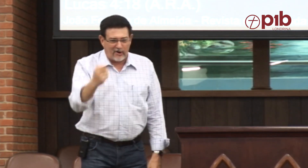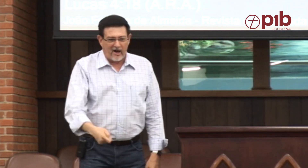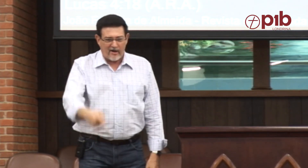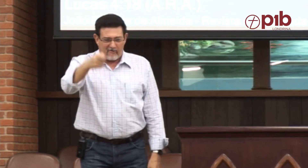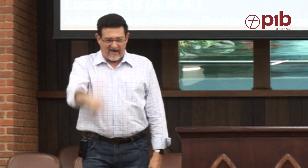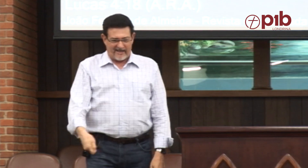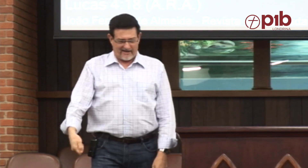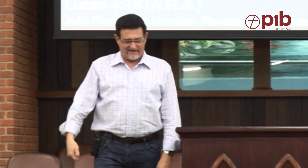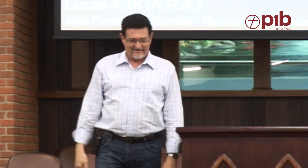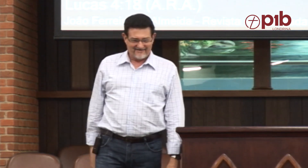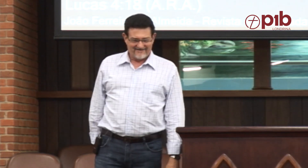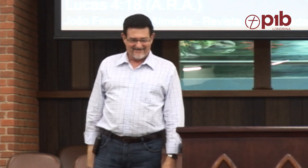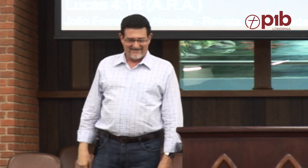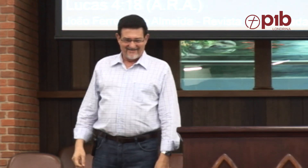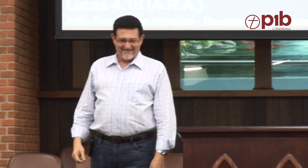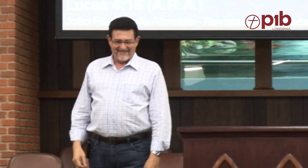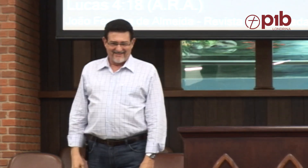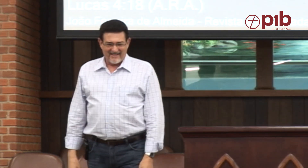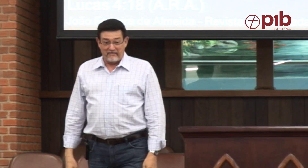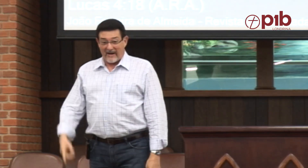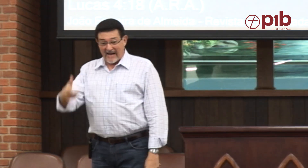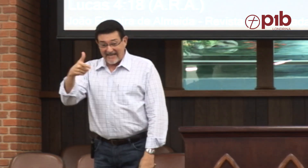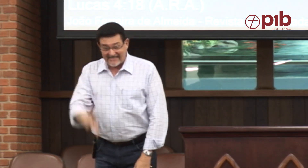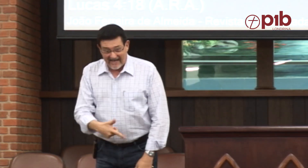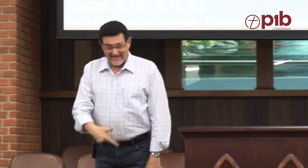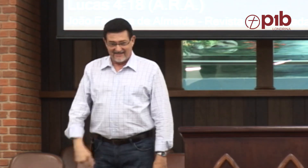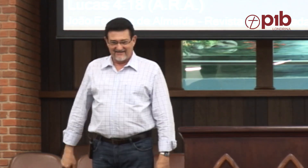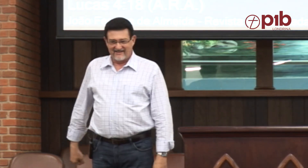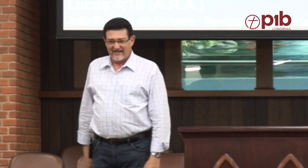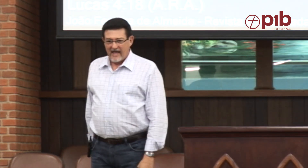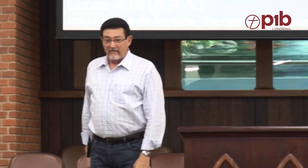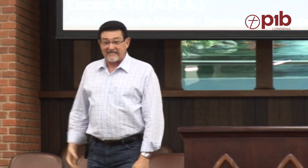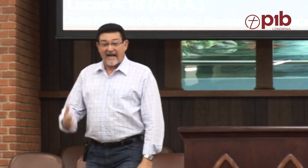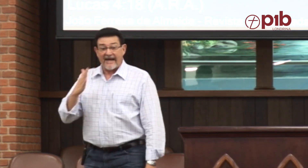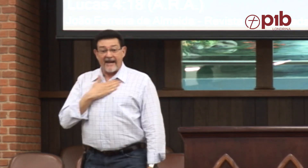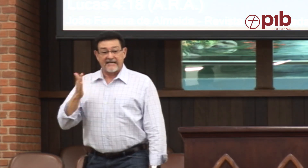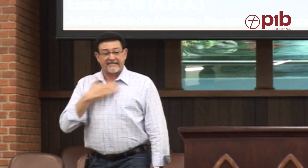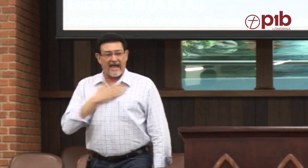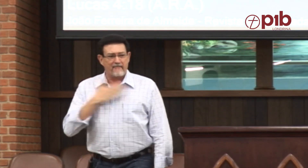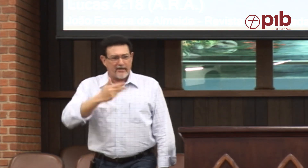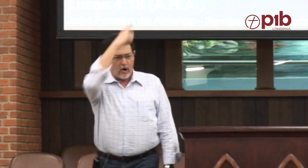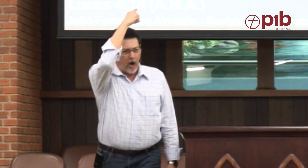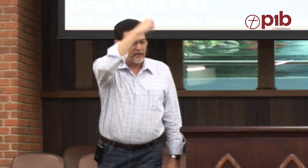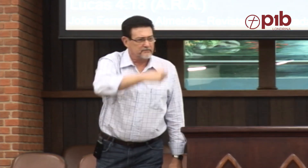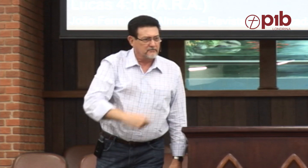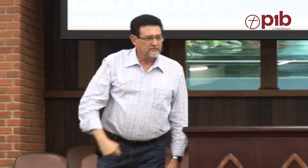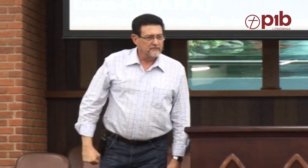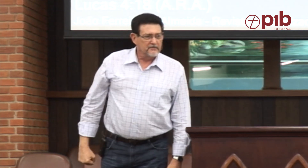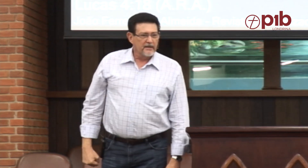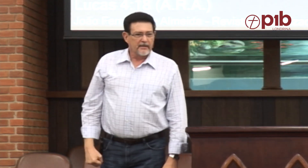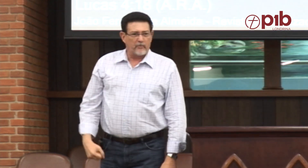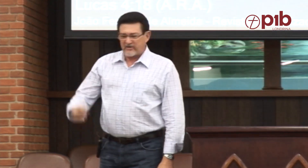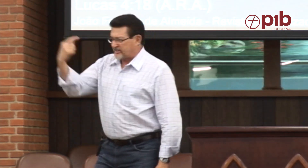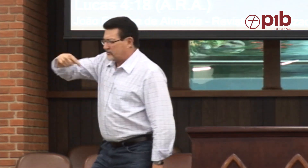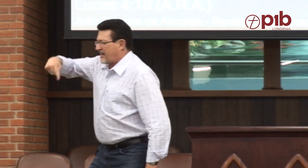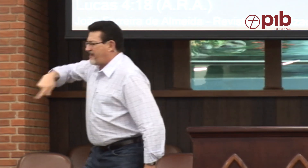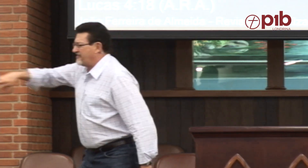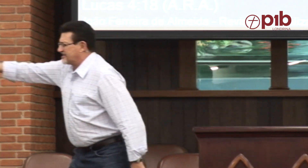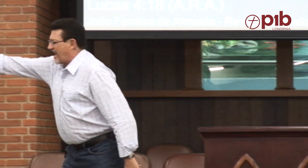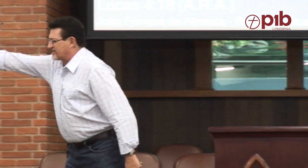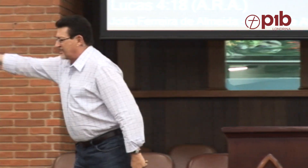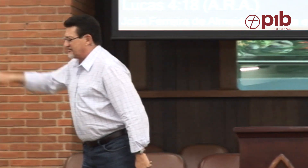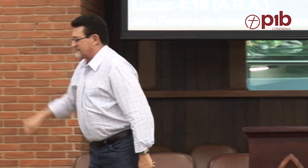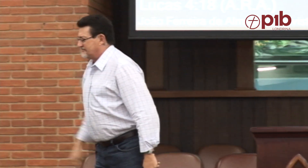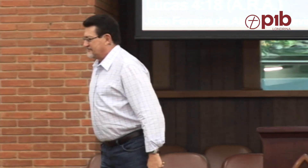que controla e governa e paralisa mas a ganância é maior eu preciso